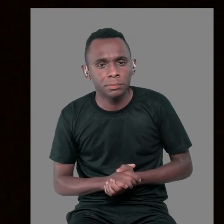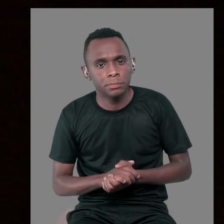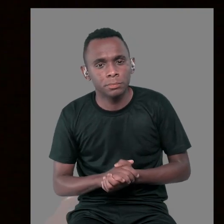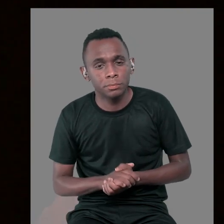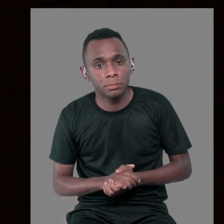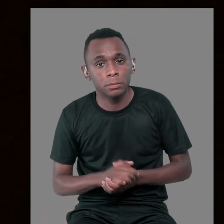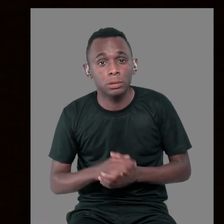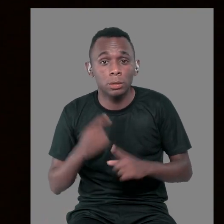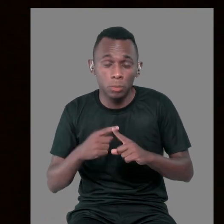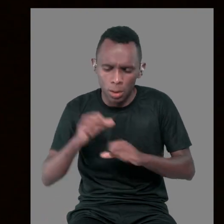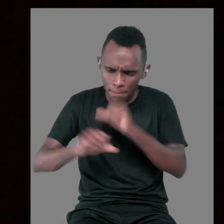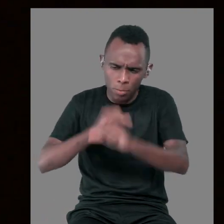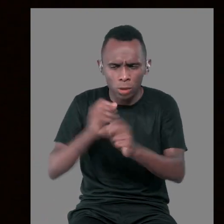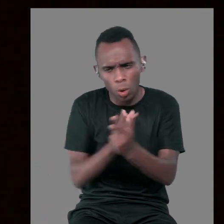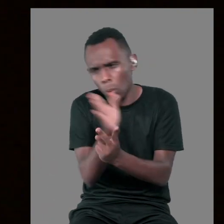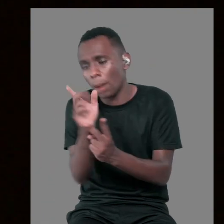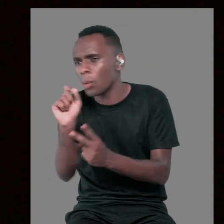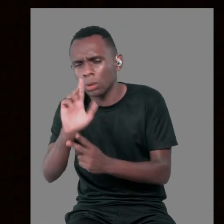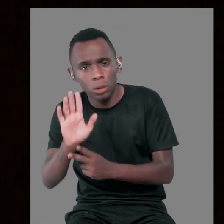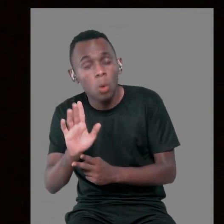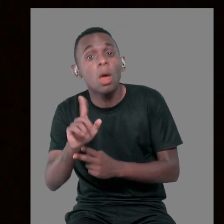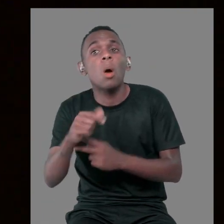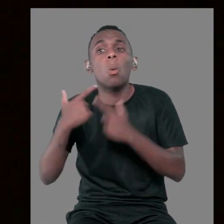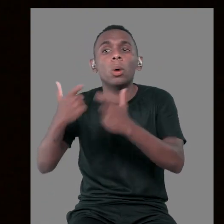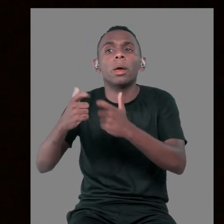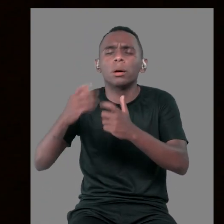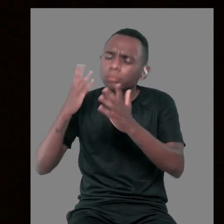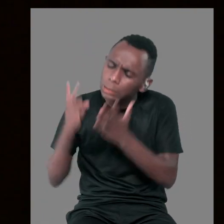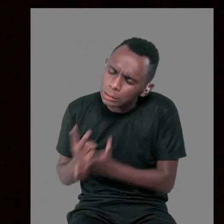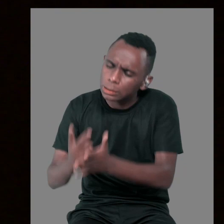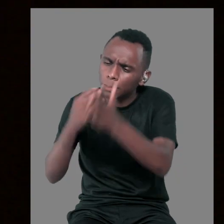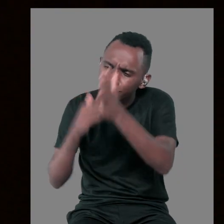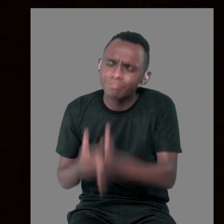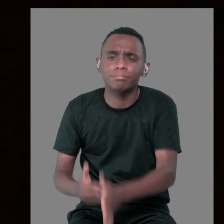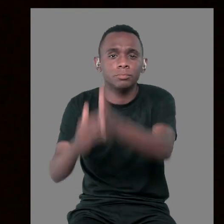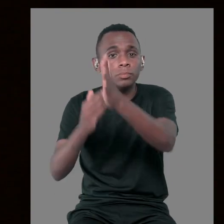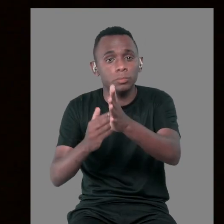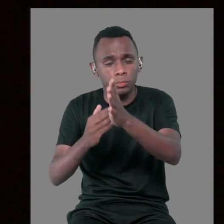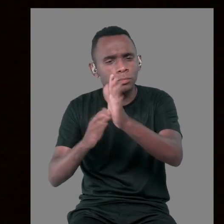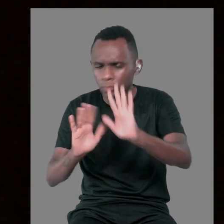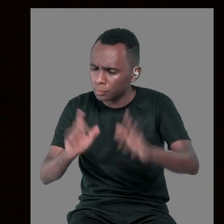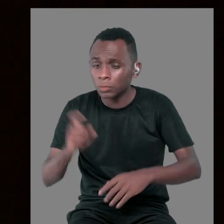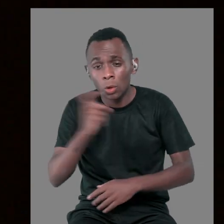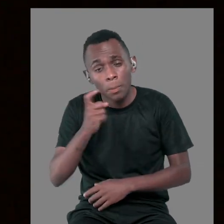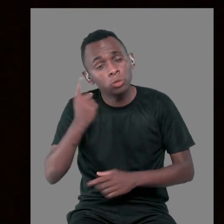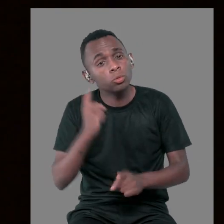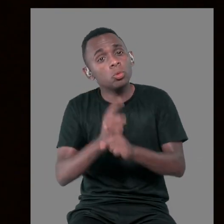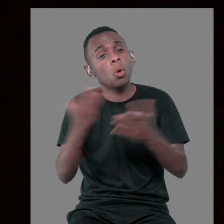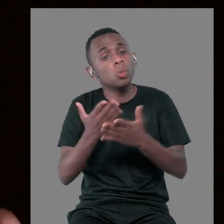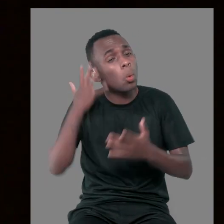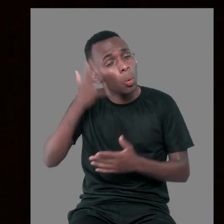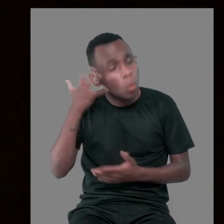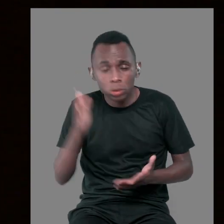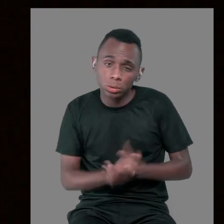proposições? Tornar a guerra um universal absoluto. O que desmente esse nosso encontro essa noite.